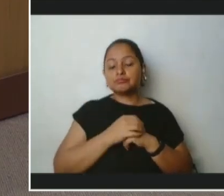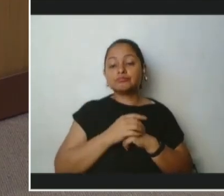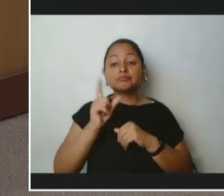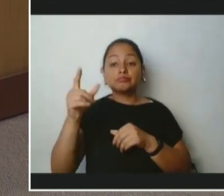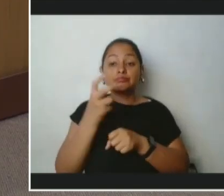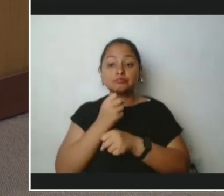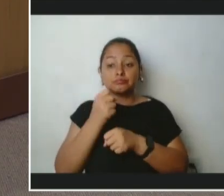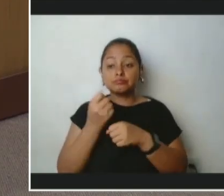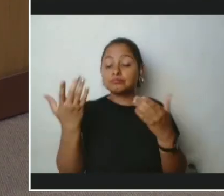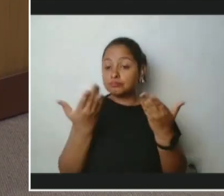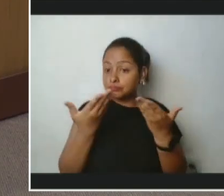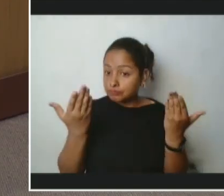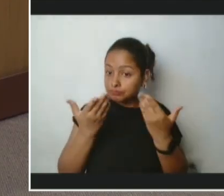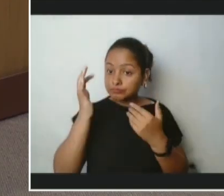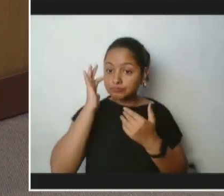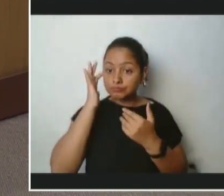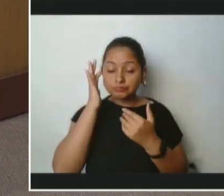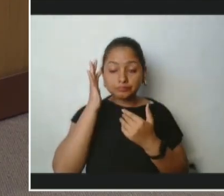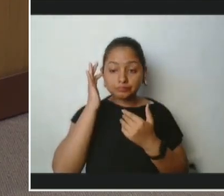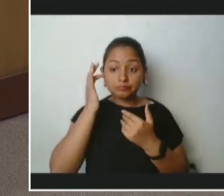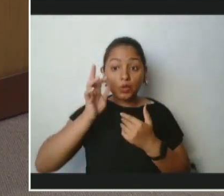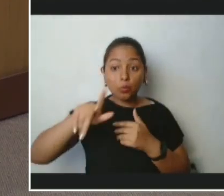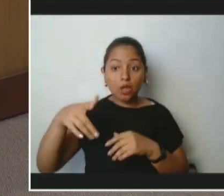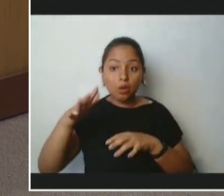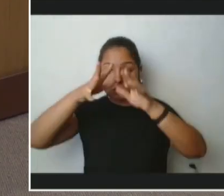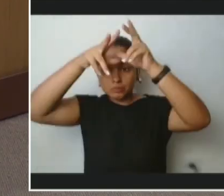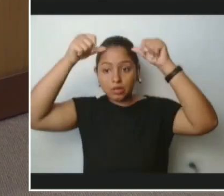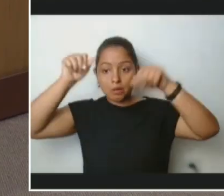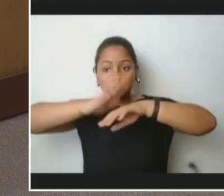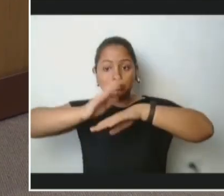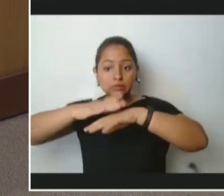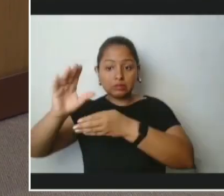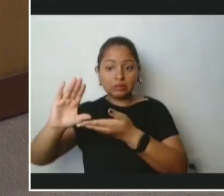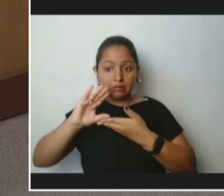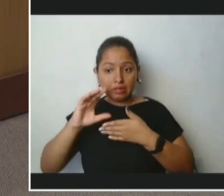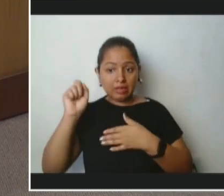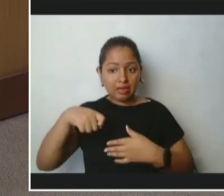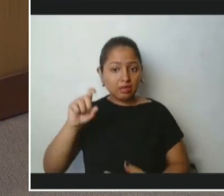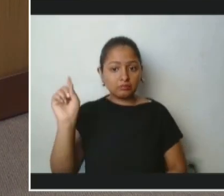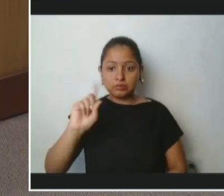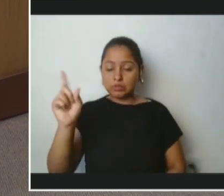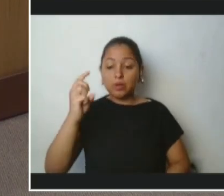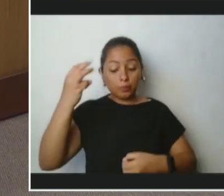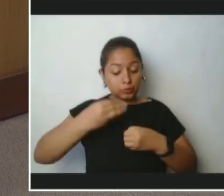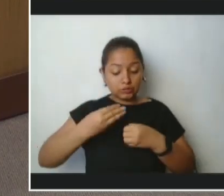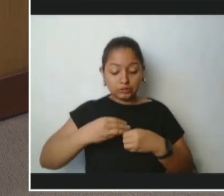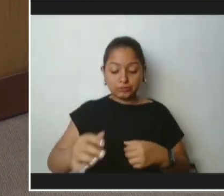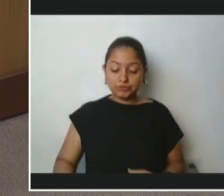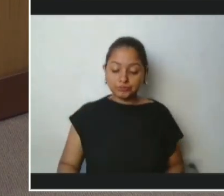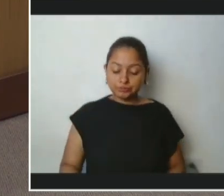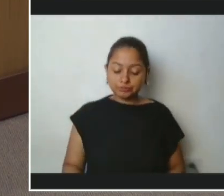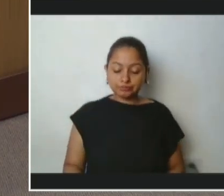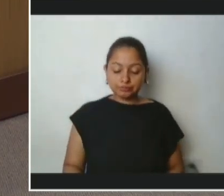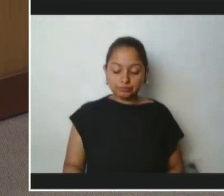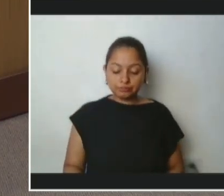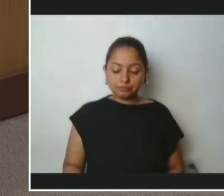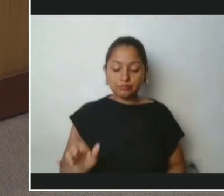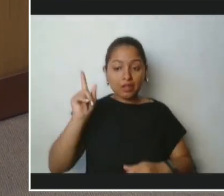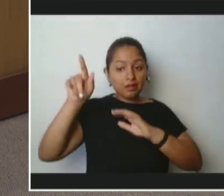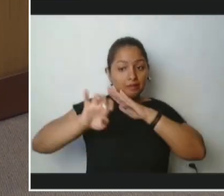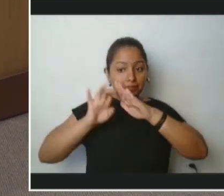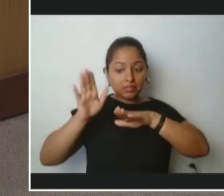encaminha para o município. Quem encaminha é a empresa Actuari, né, que faz a